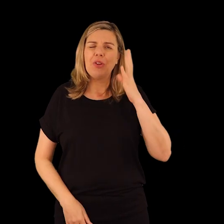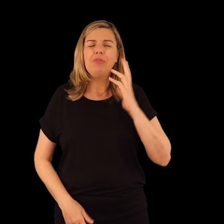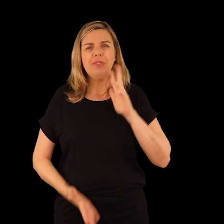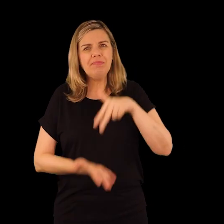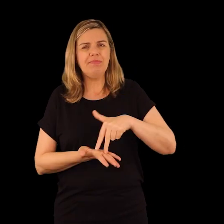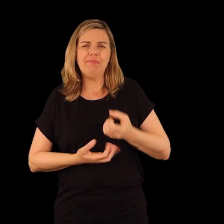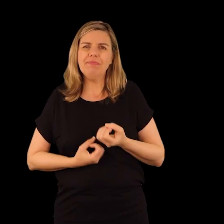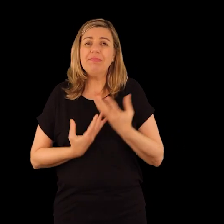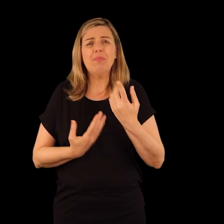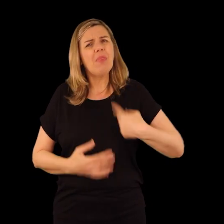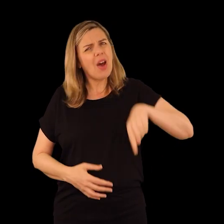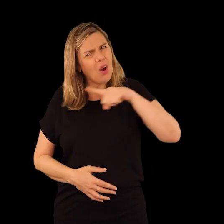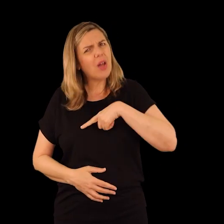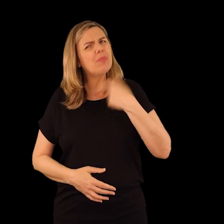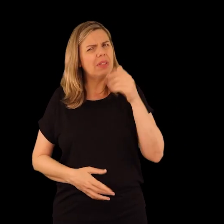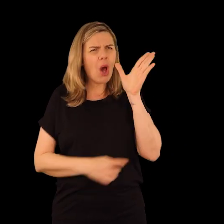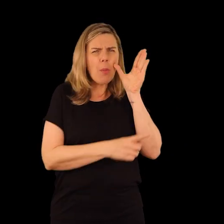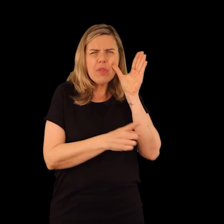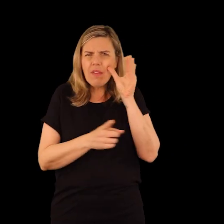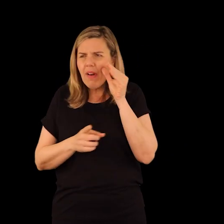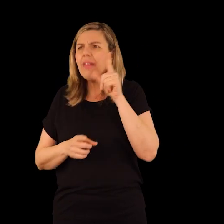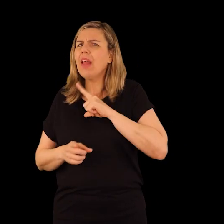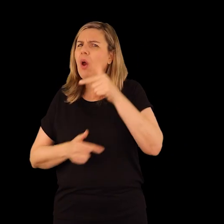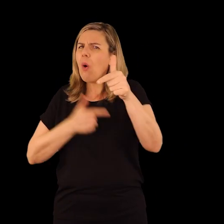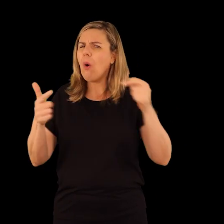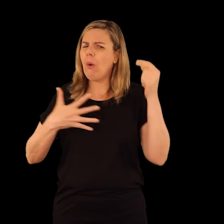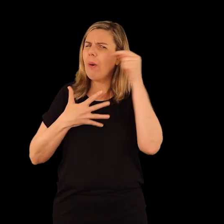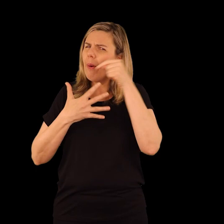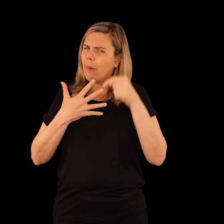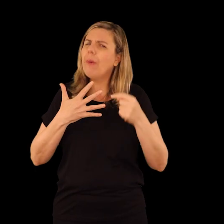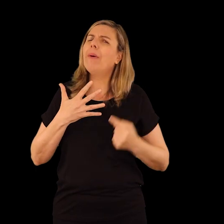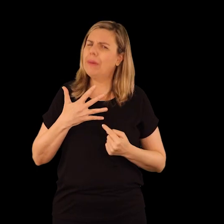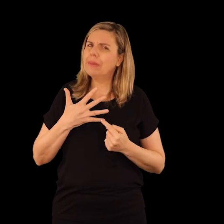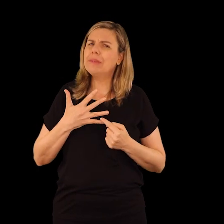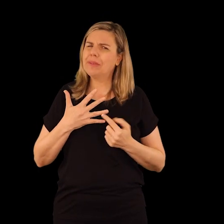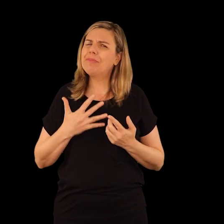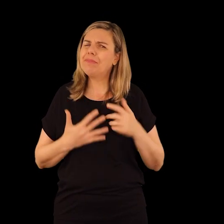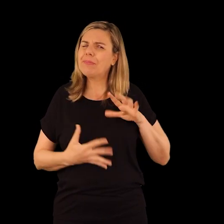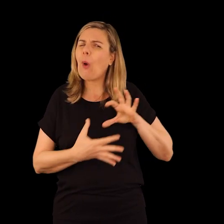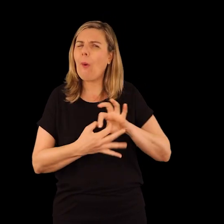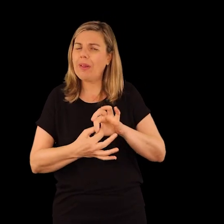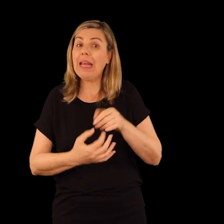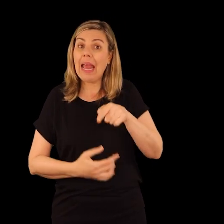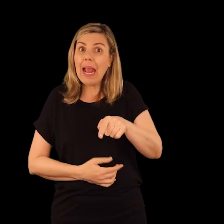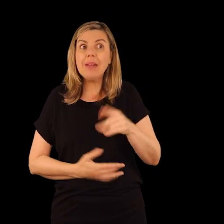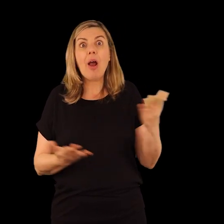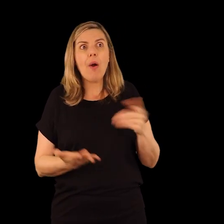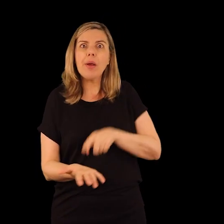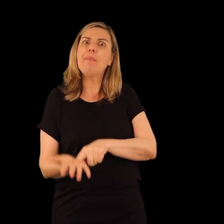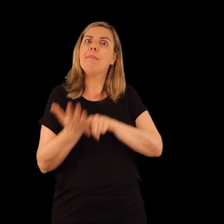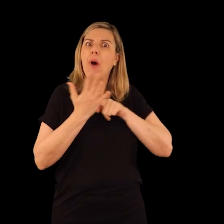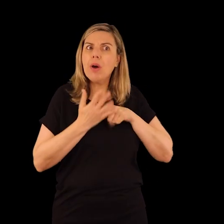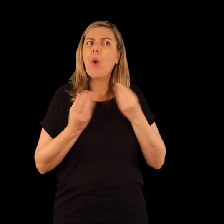né, para que a gente comece a observar, né, que tem outros elementos, né, nesse caso, que está nos